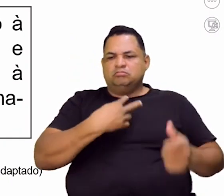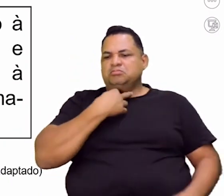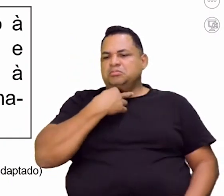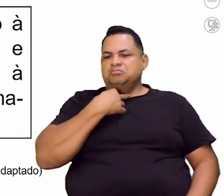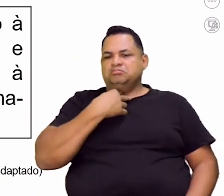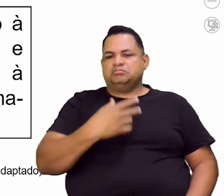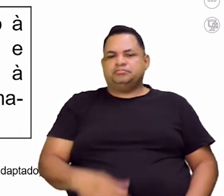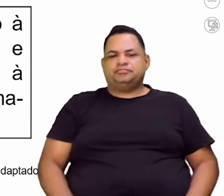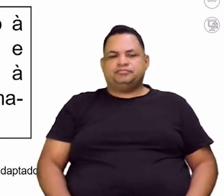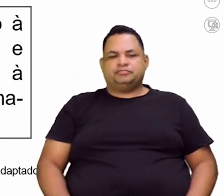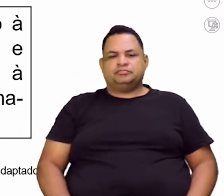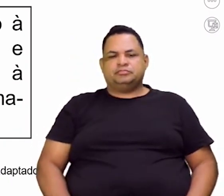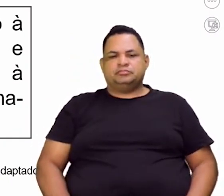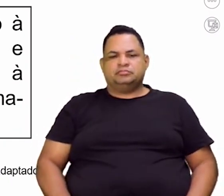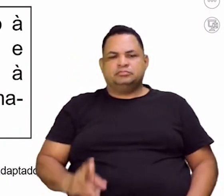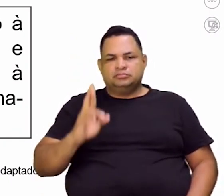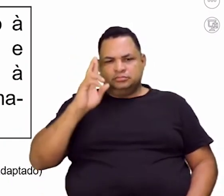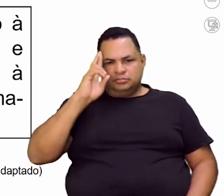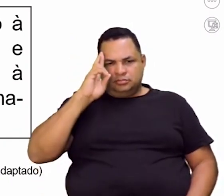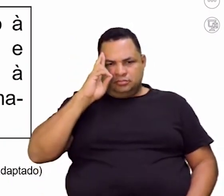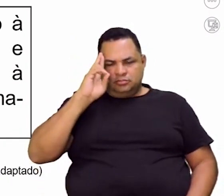O racionalismo, né, ele teve